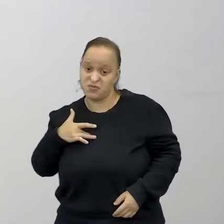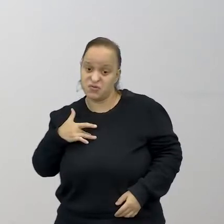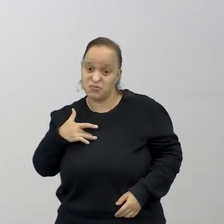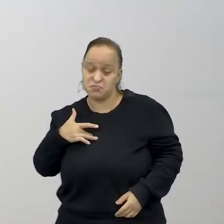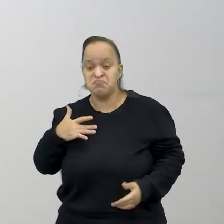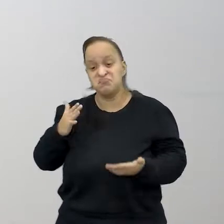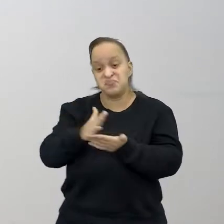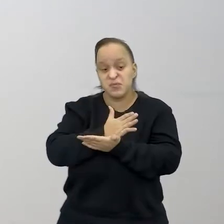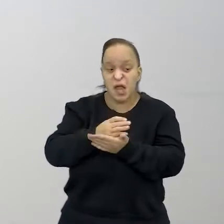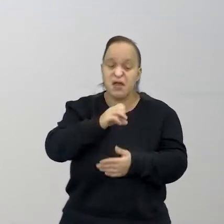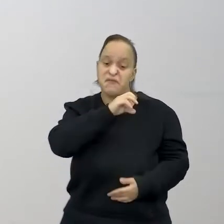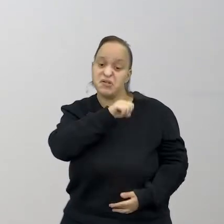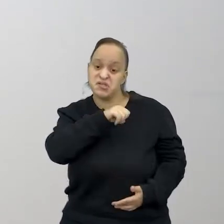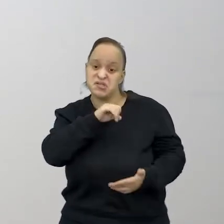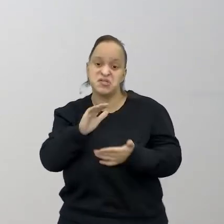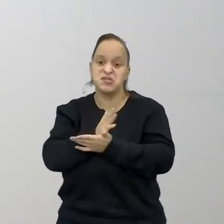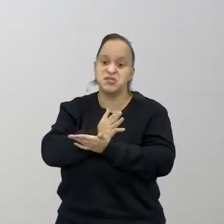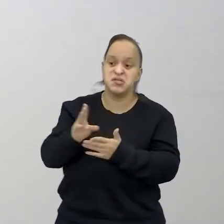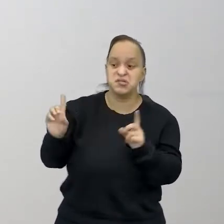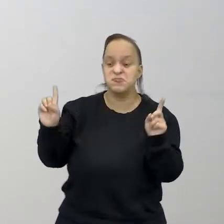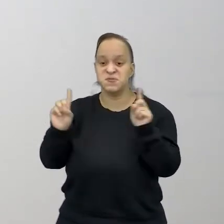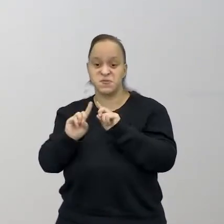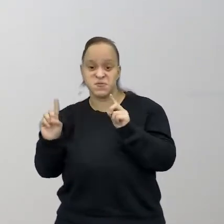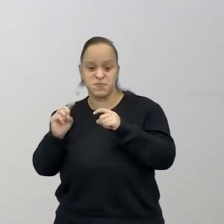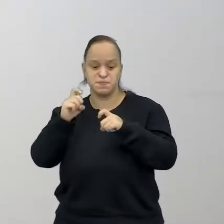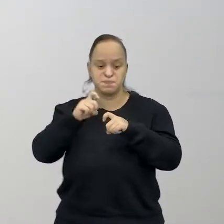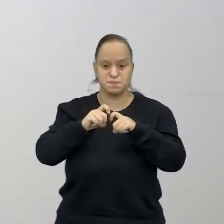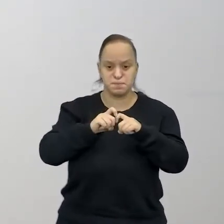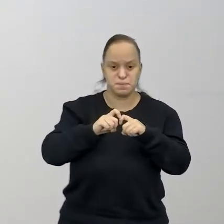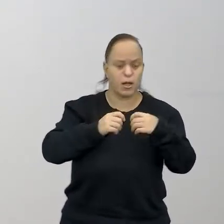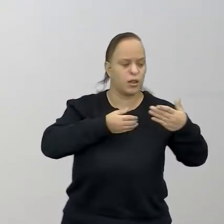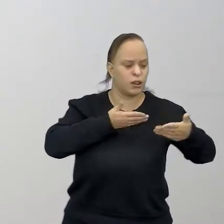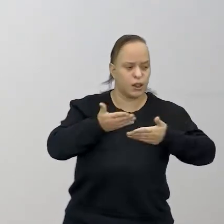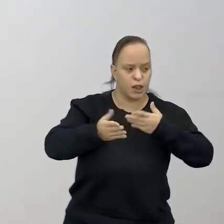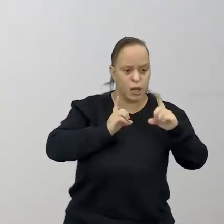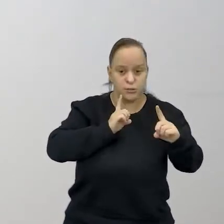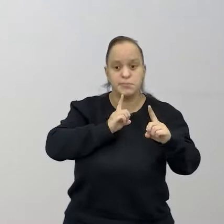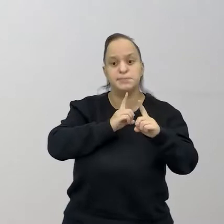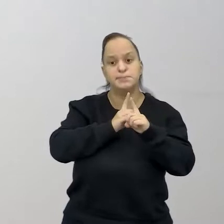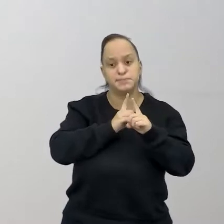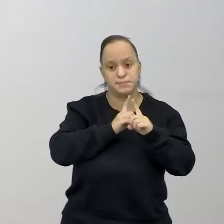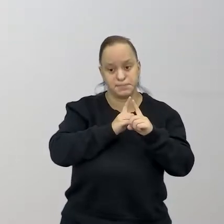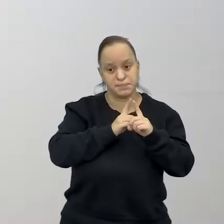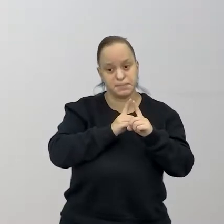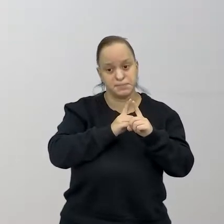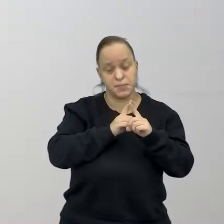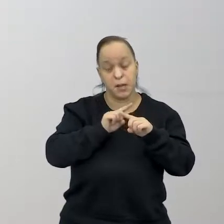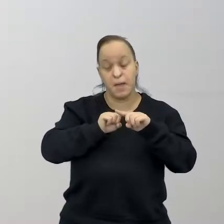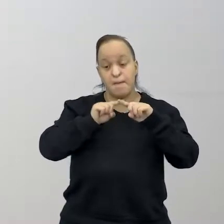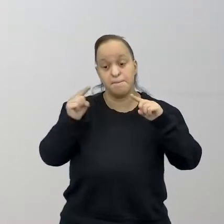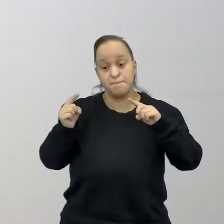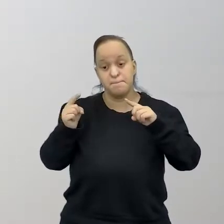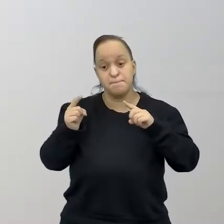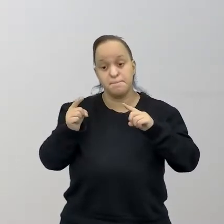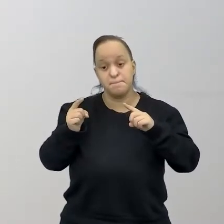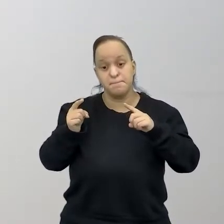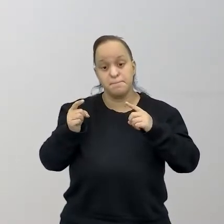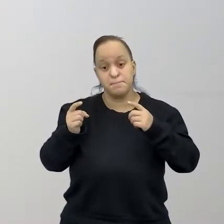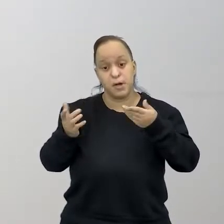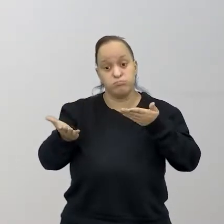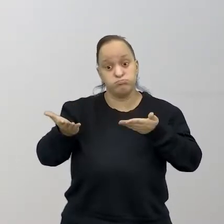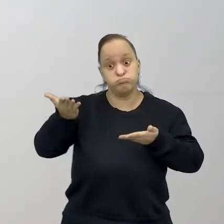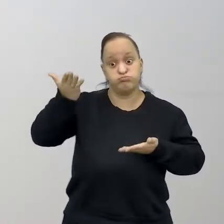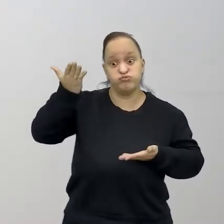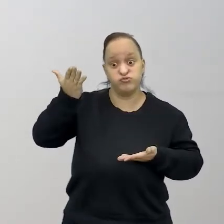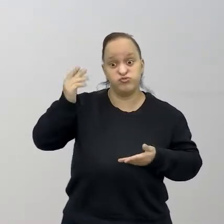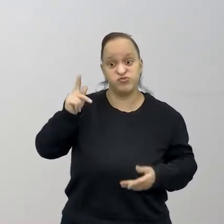saudável. Isso é uma coisa que quem tem que determinar é o médico e não a gente. Mas assim, uma pessoa que está acima do peso, está obesa,